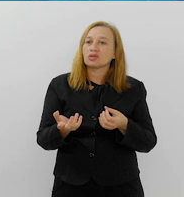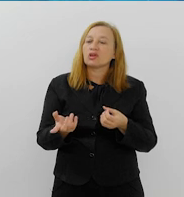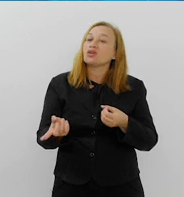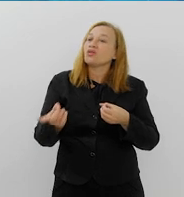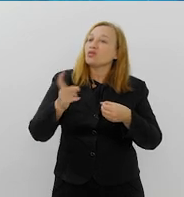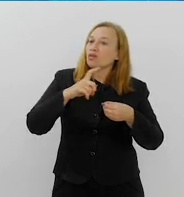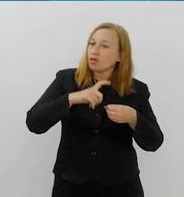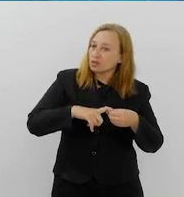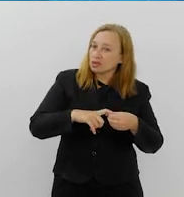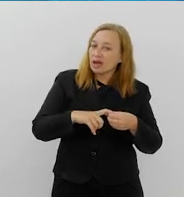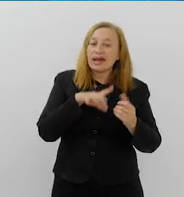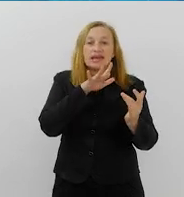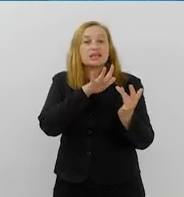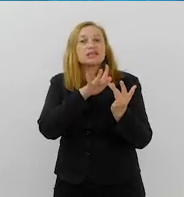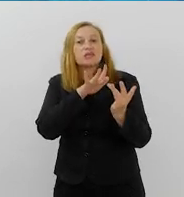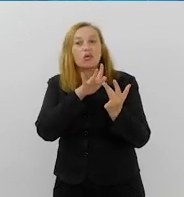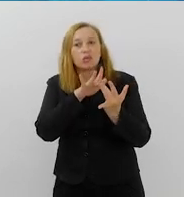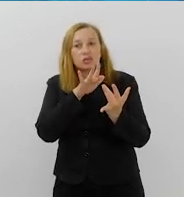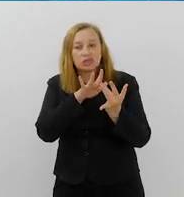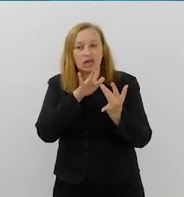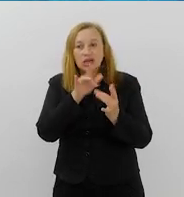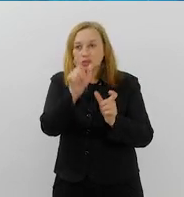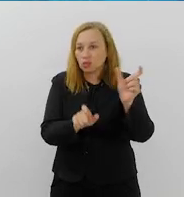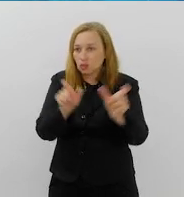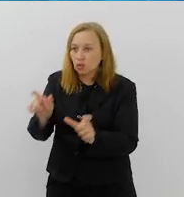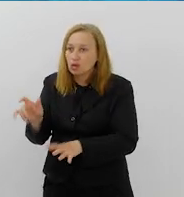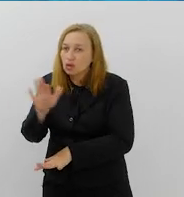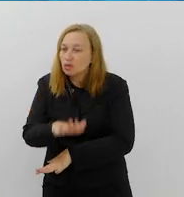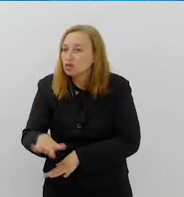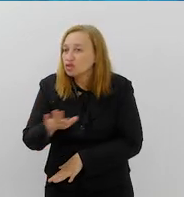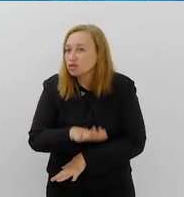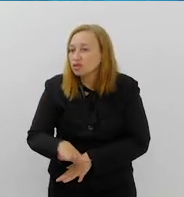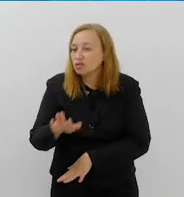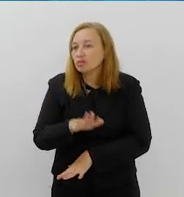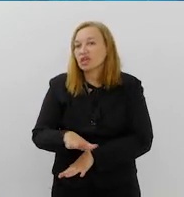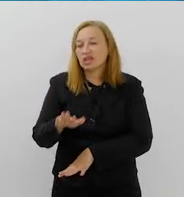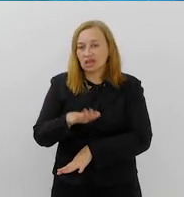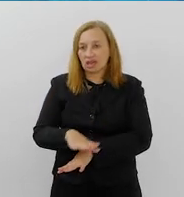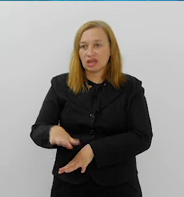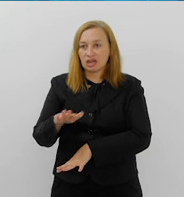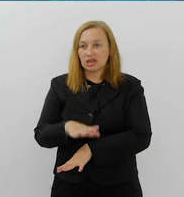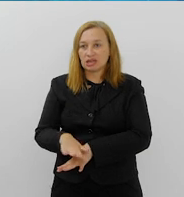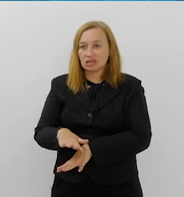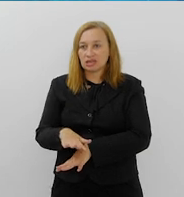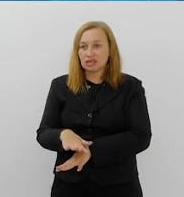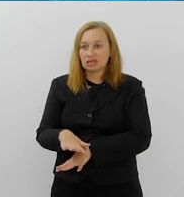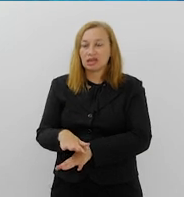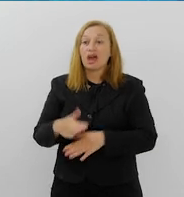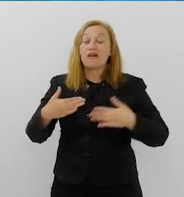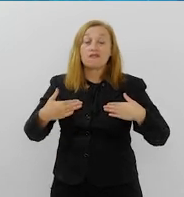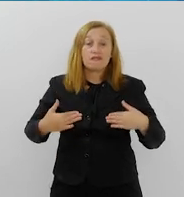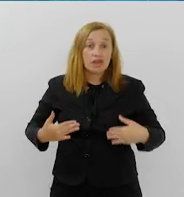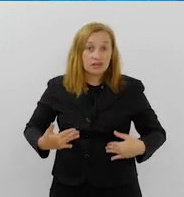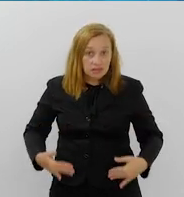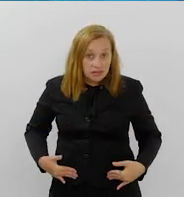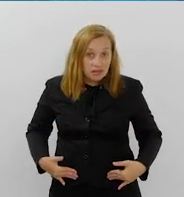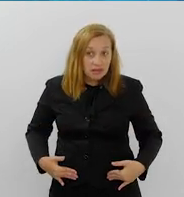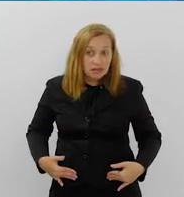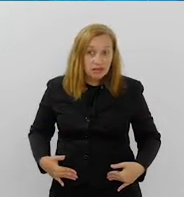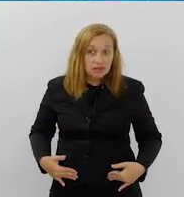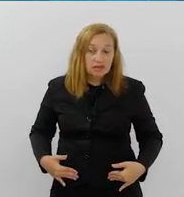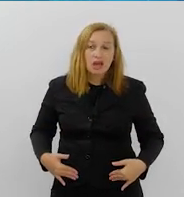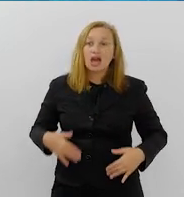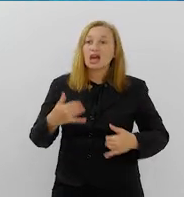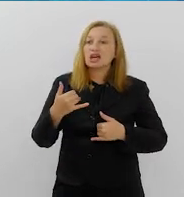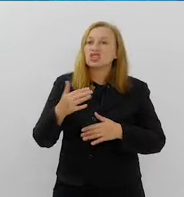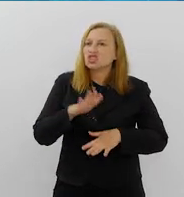retornar esse convívio com os pequenos, retornar, gente, a parte física,